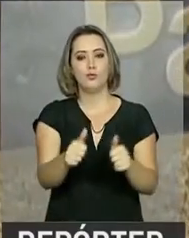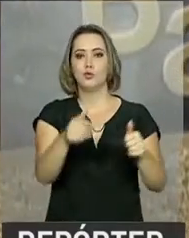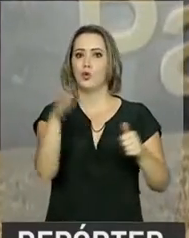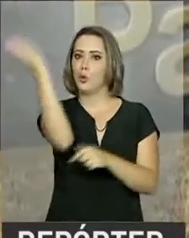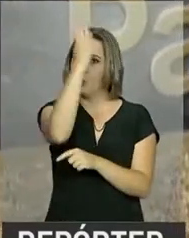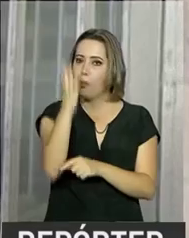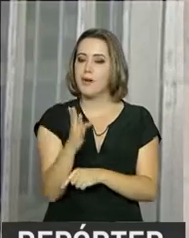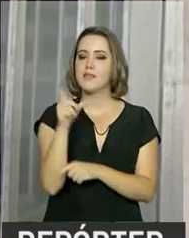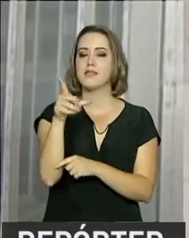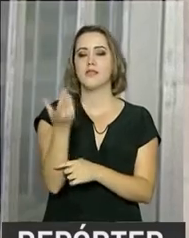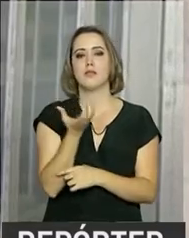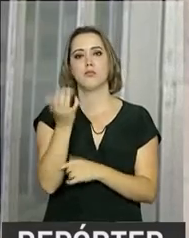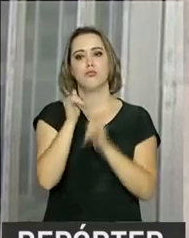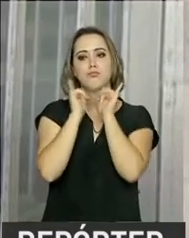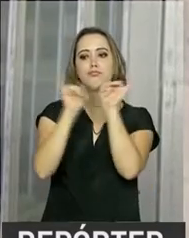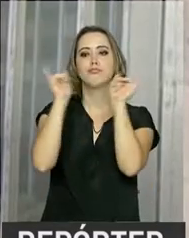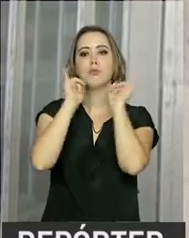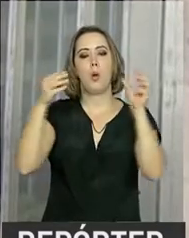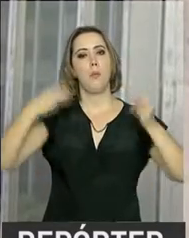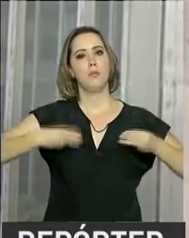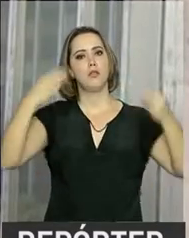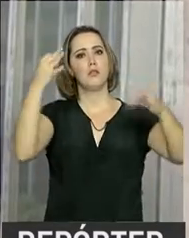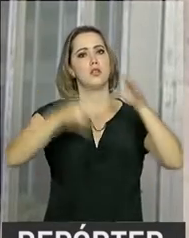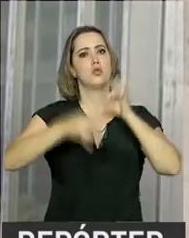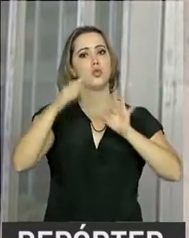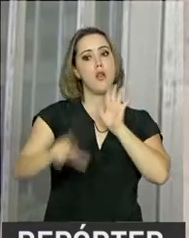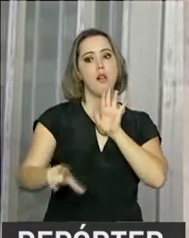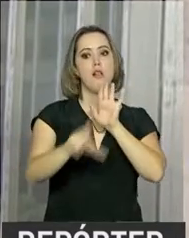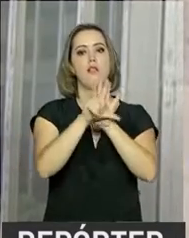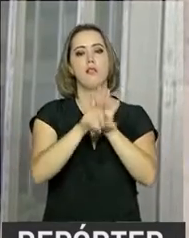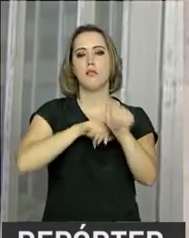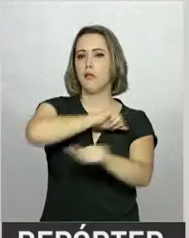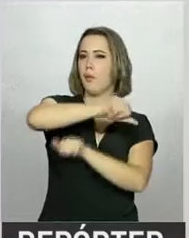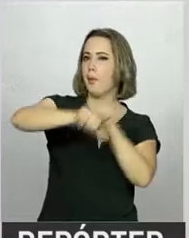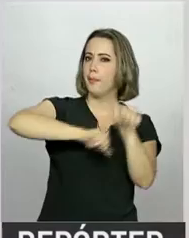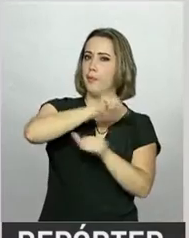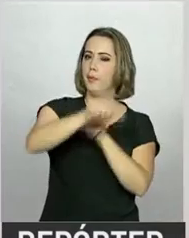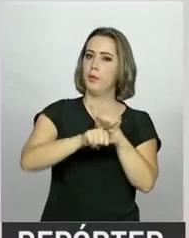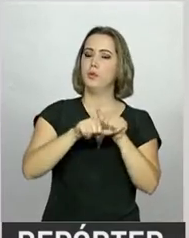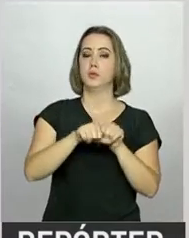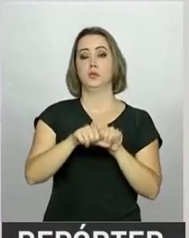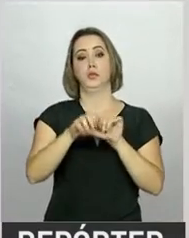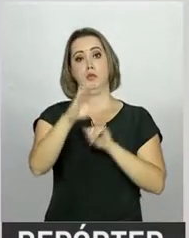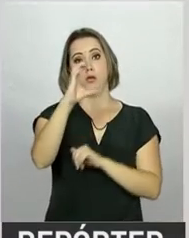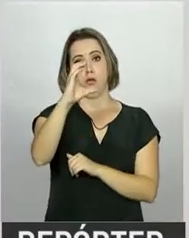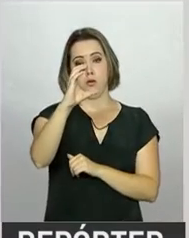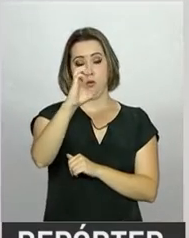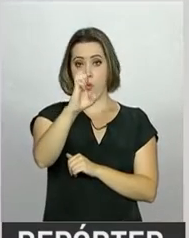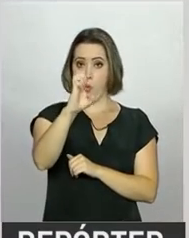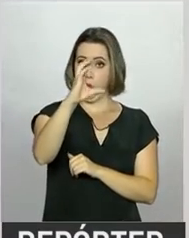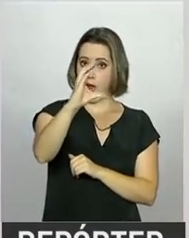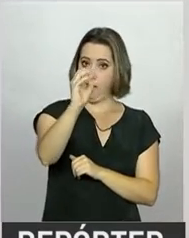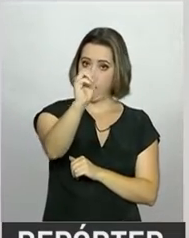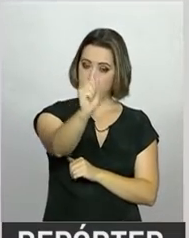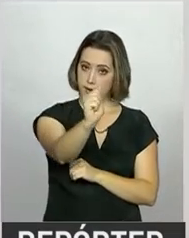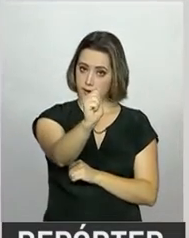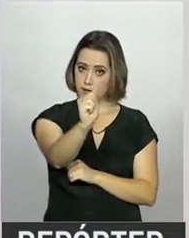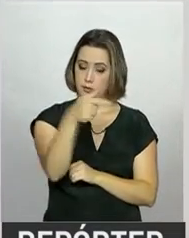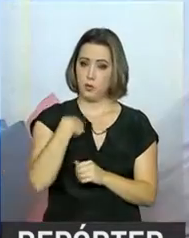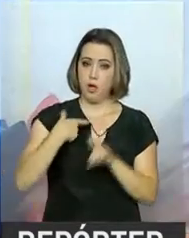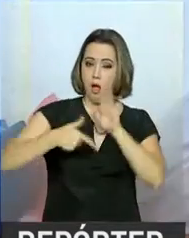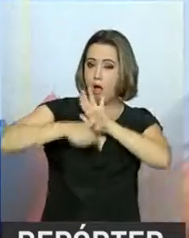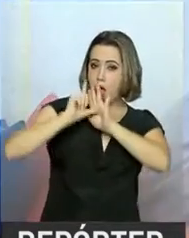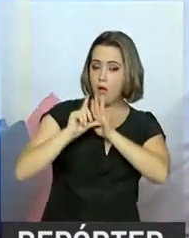justiça divulgou uma proposta de projeto de lei que muda alguns termos do estatuto da criança e do adolescente no ante